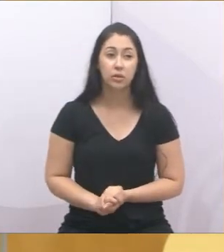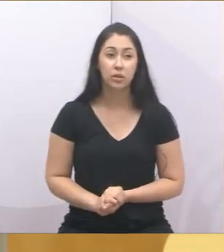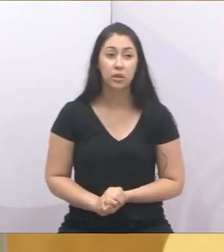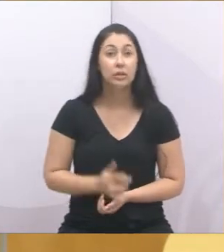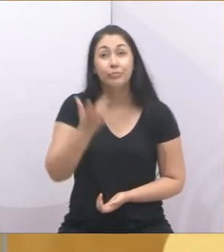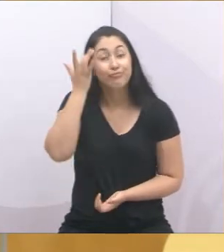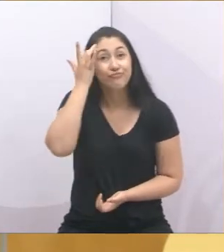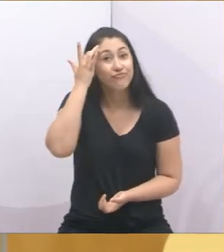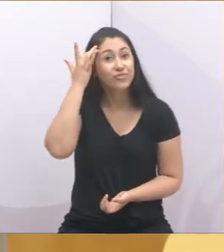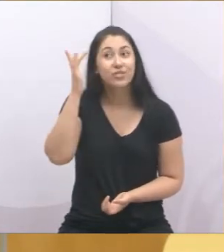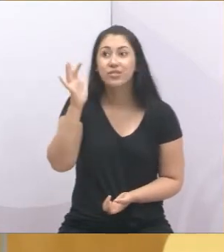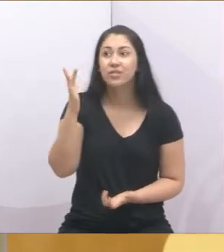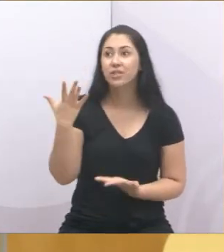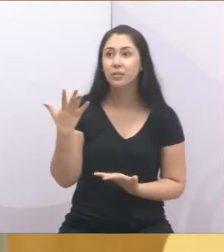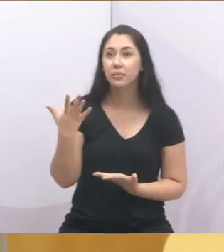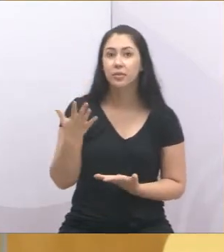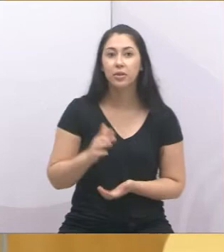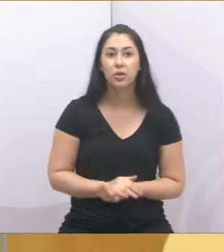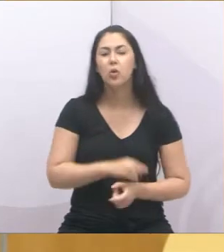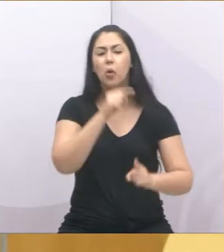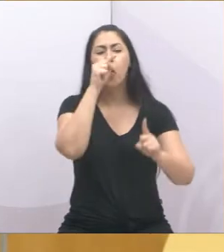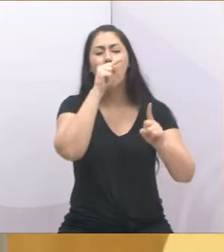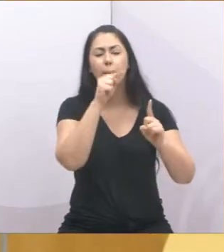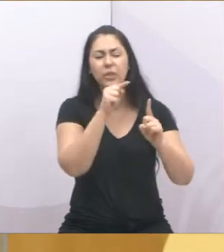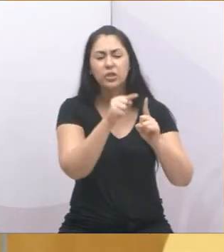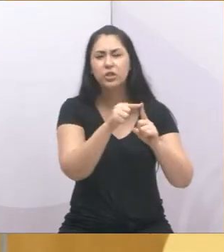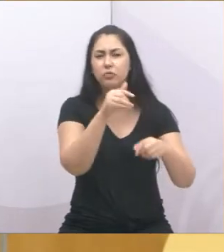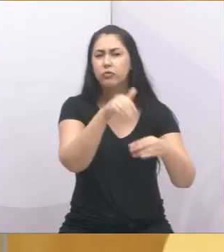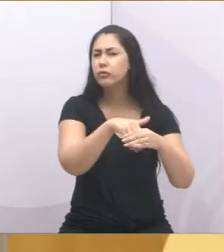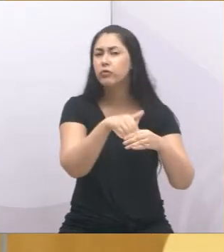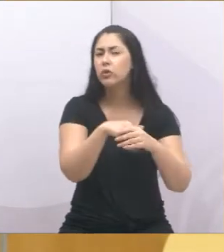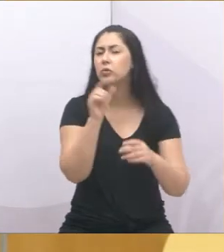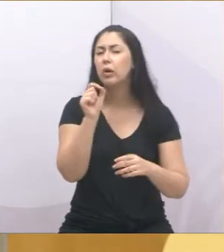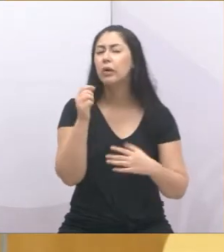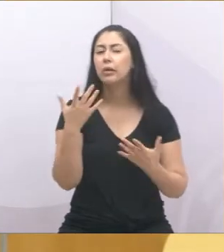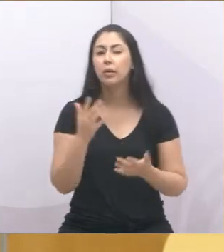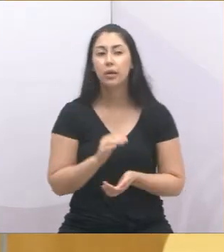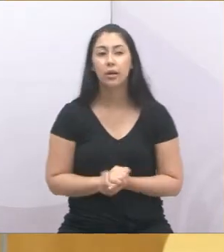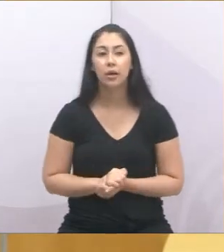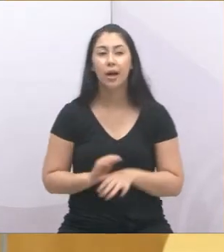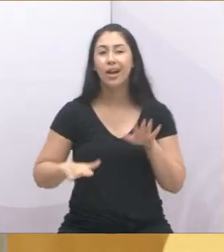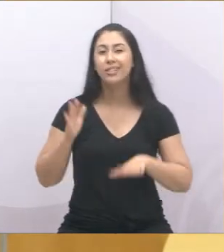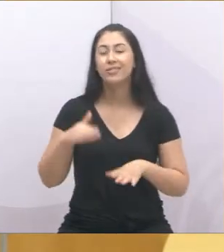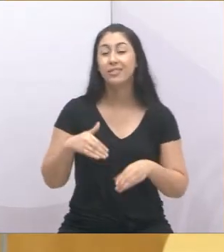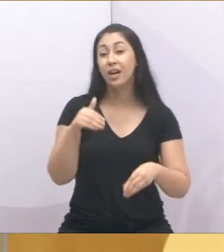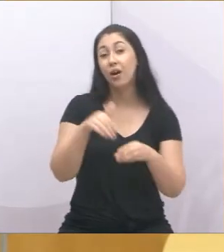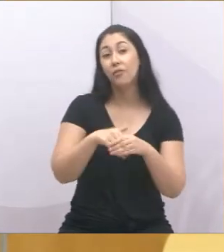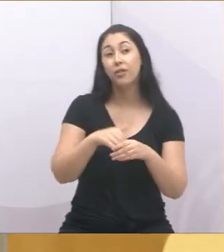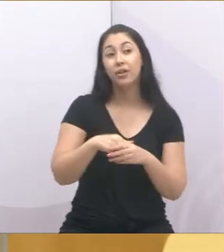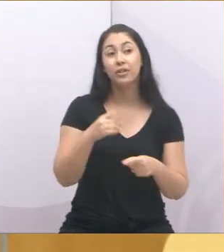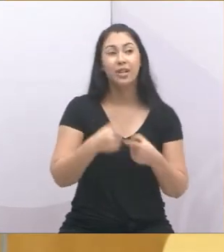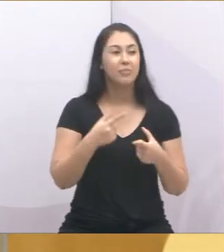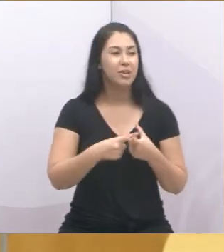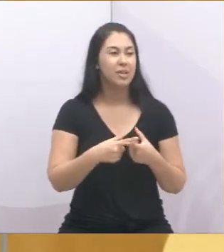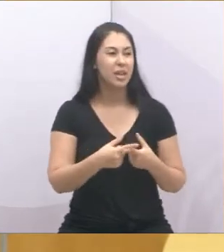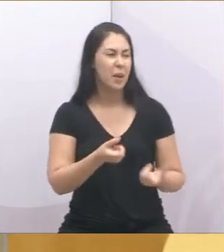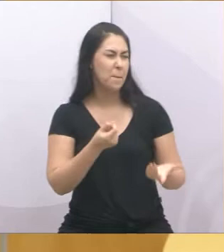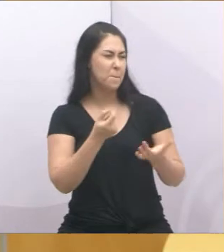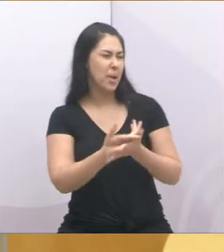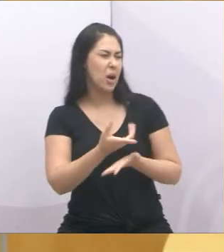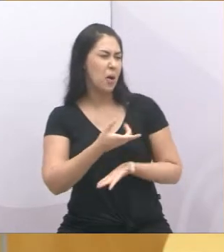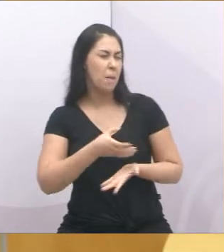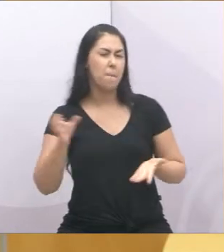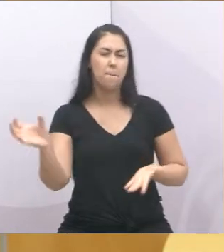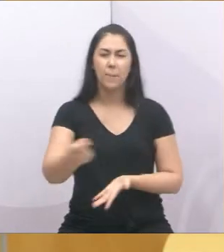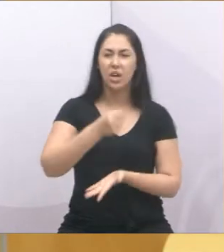não sabem qual é o verdadeiro objetivo do voto, de votar. E aí acaba votando porque alguém pagou uma cerveja, porque alguém deu uma